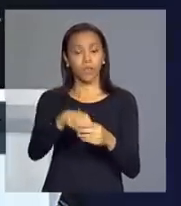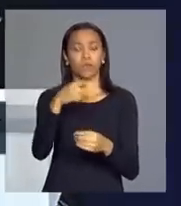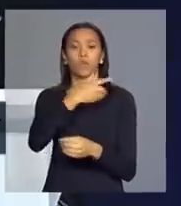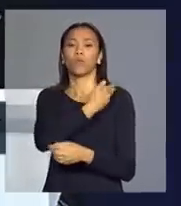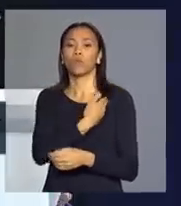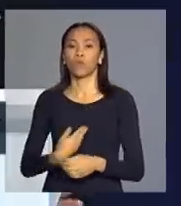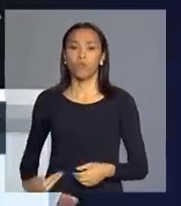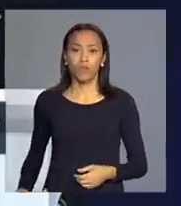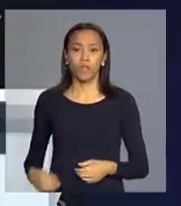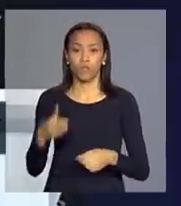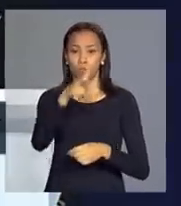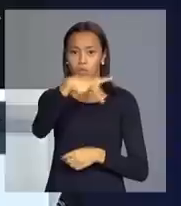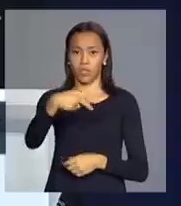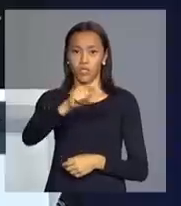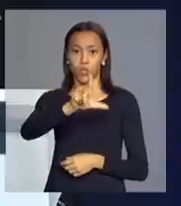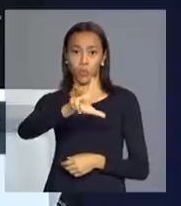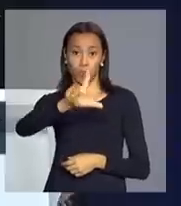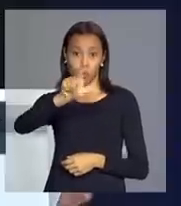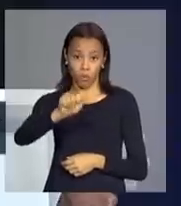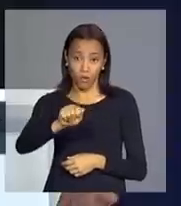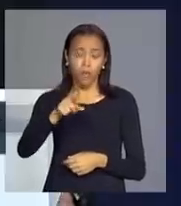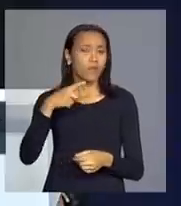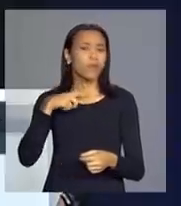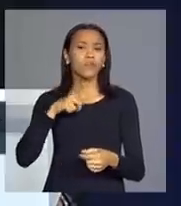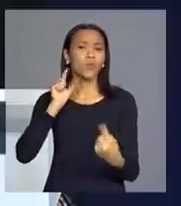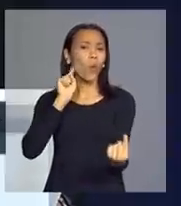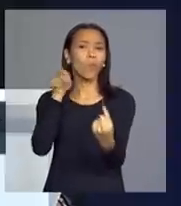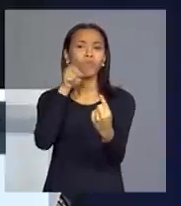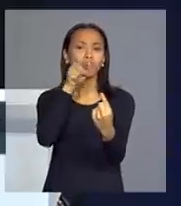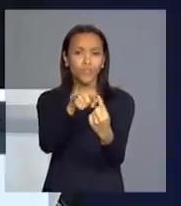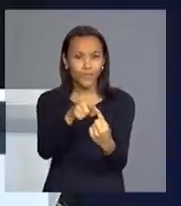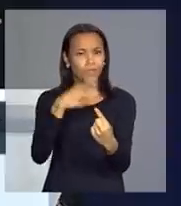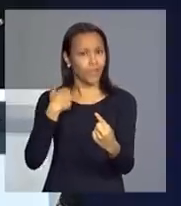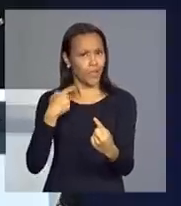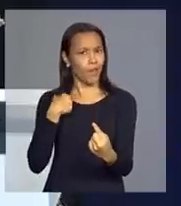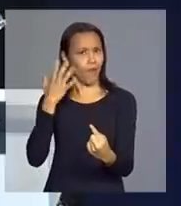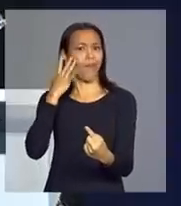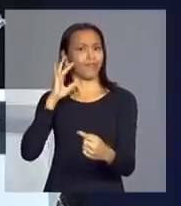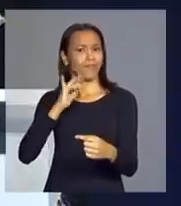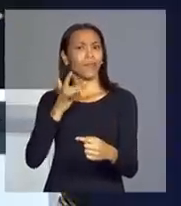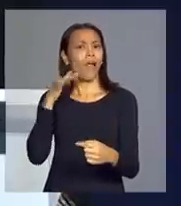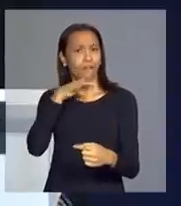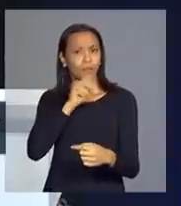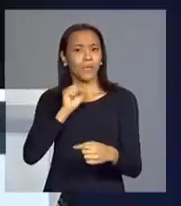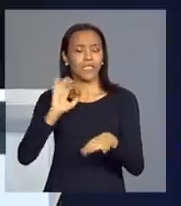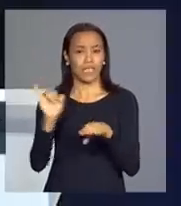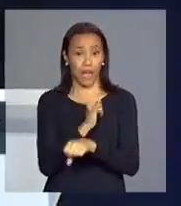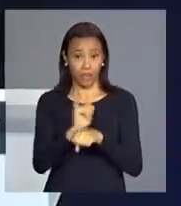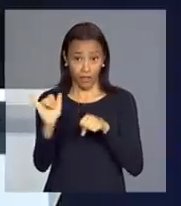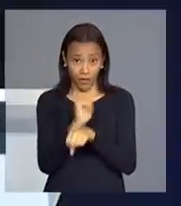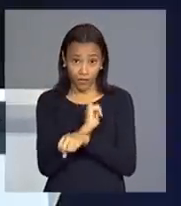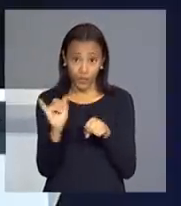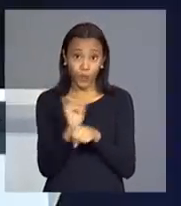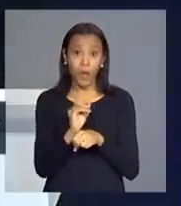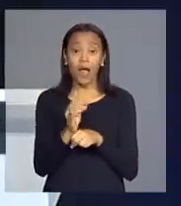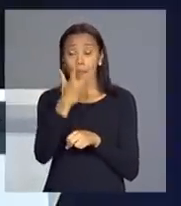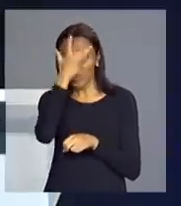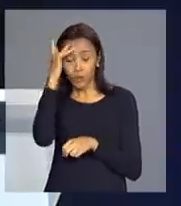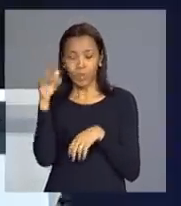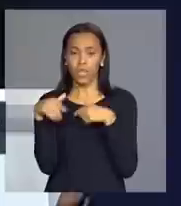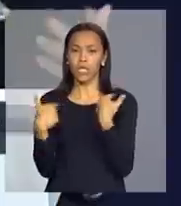Lula, e que tinha um objetivo que eu considero estratégico, que é tirar da